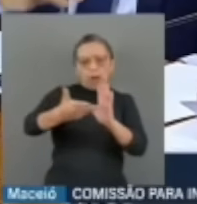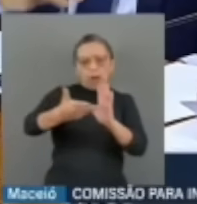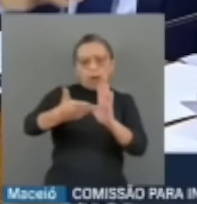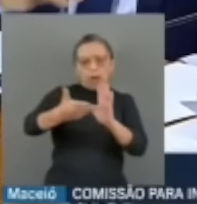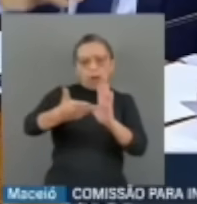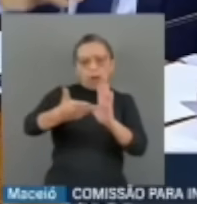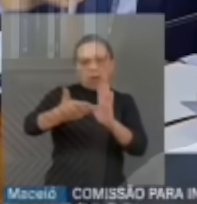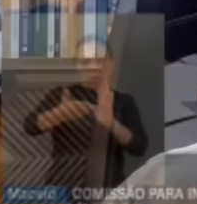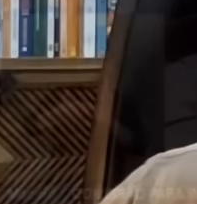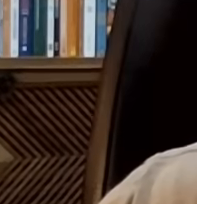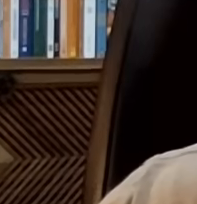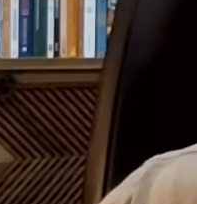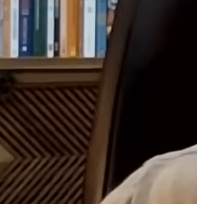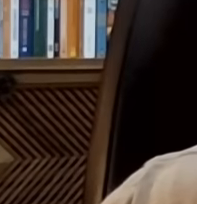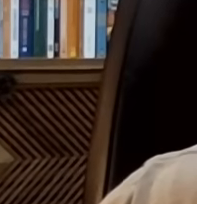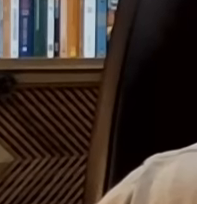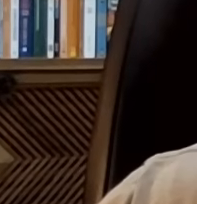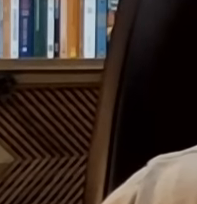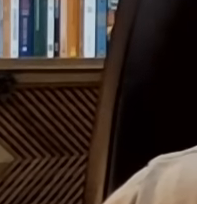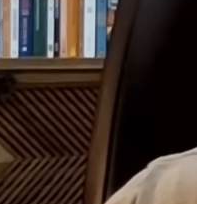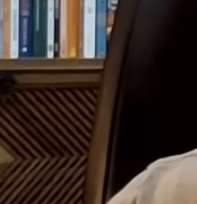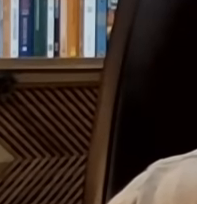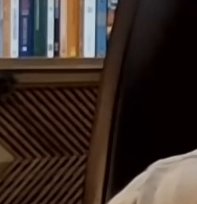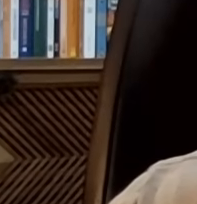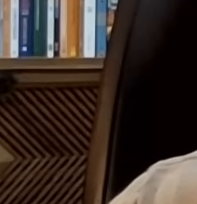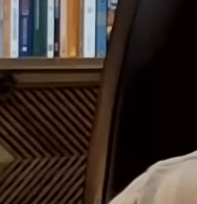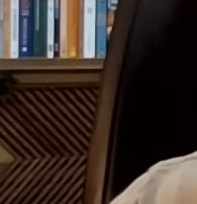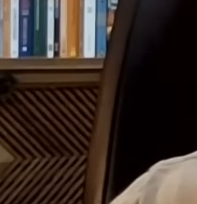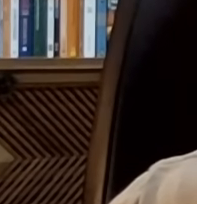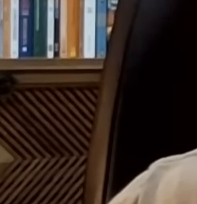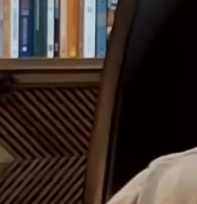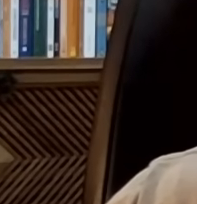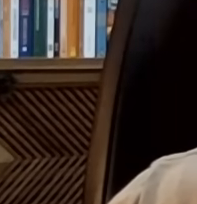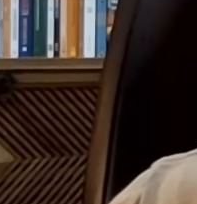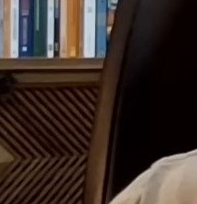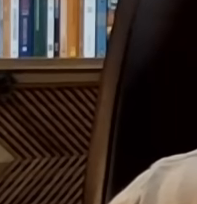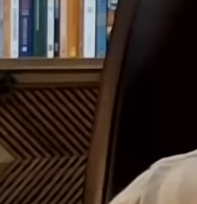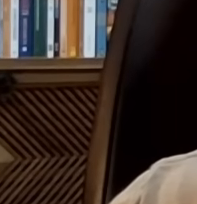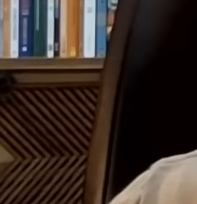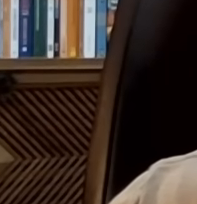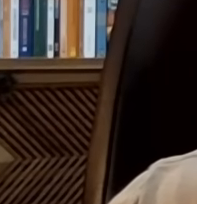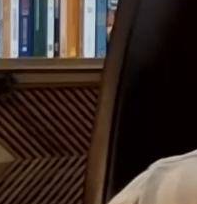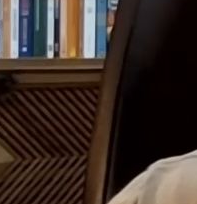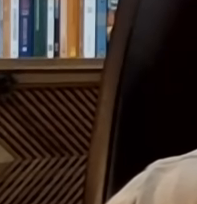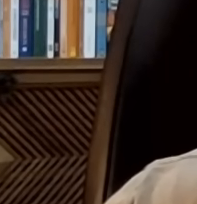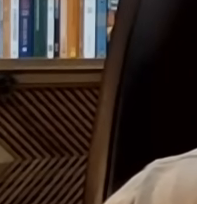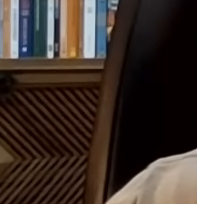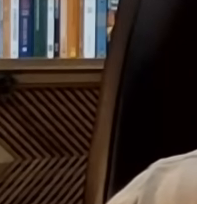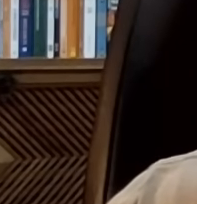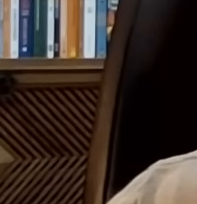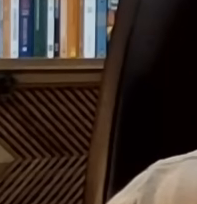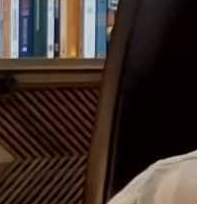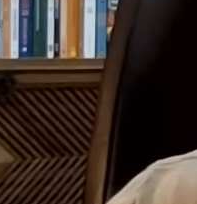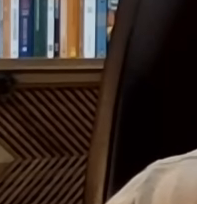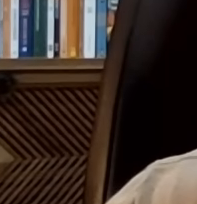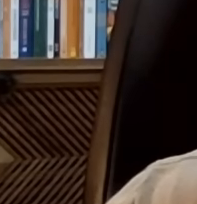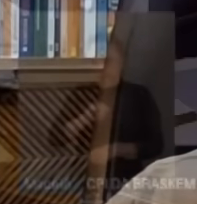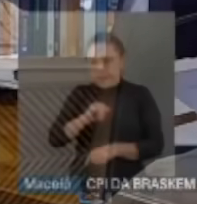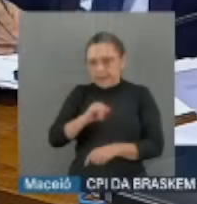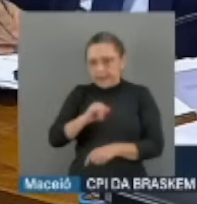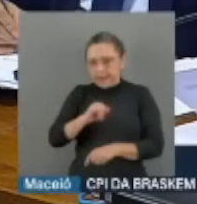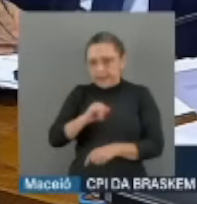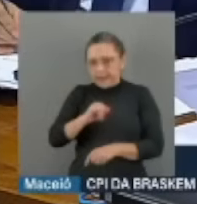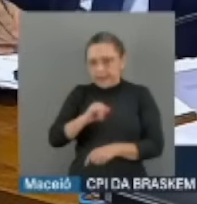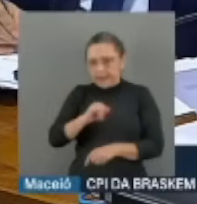magistrado então a gente vê aqui que ele fez Os questionamentos sobre a imparcialidade outro ponto também que ele falou foi